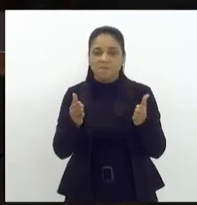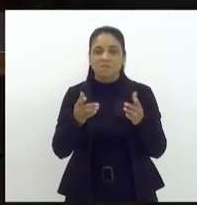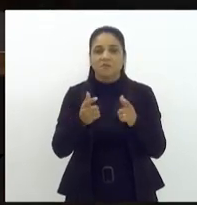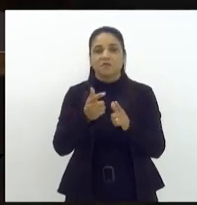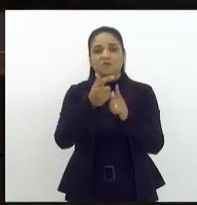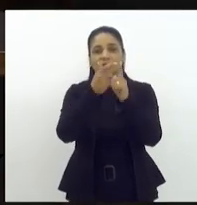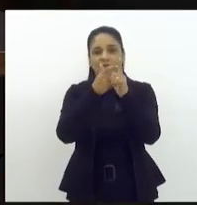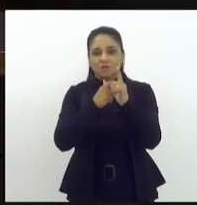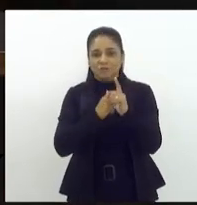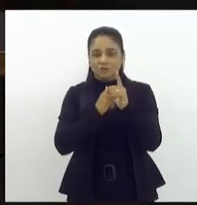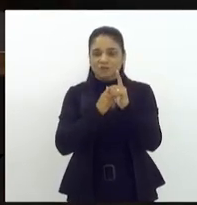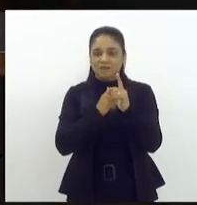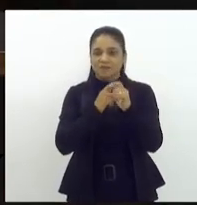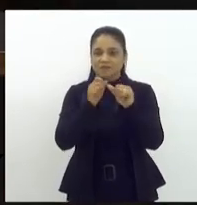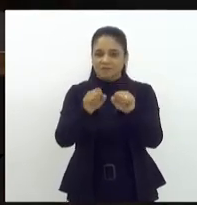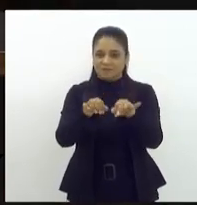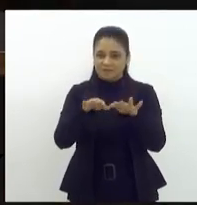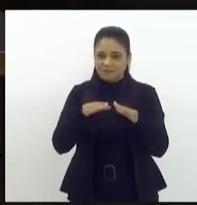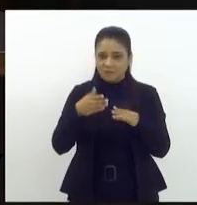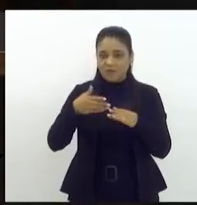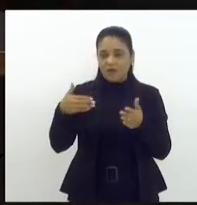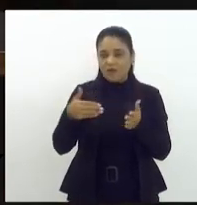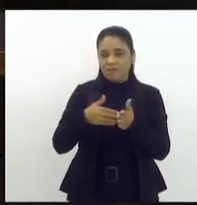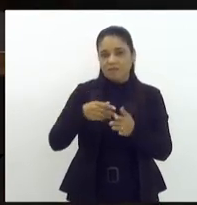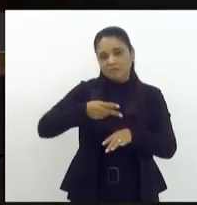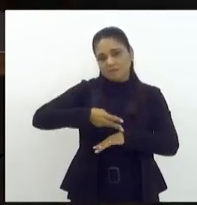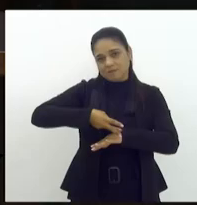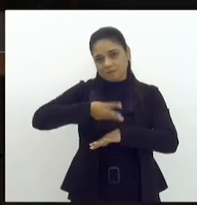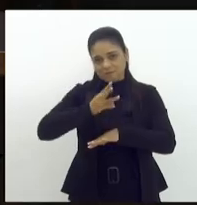prender a sessão até às 15 horas